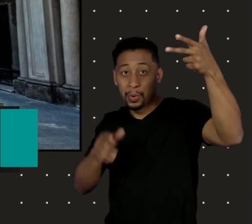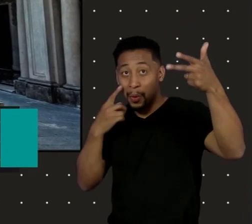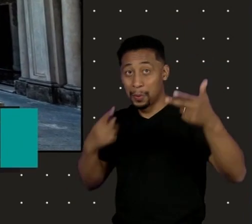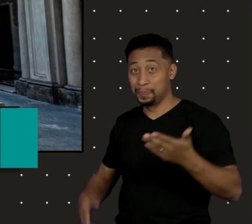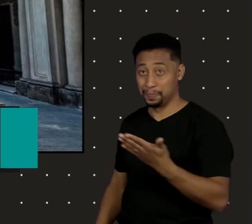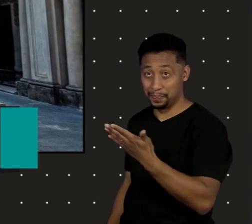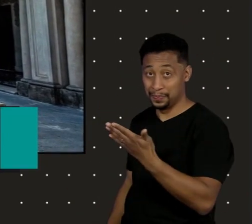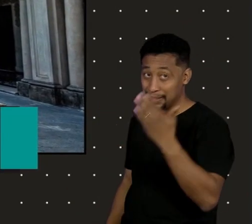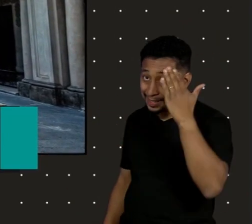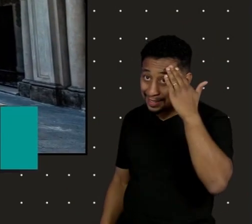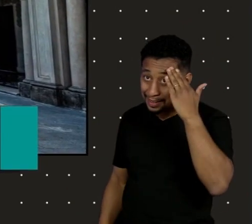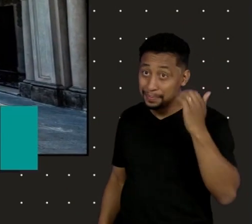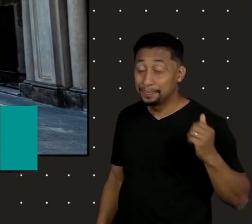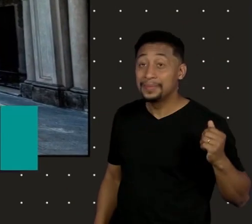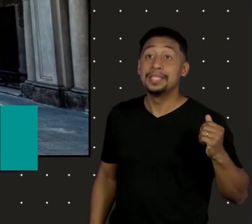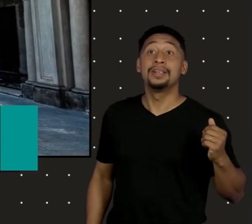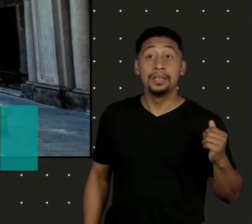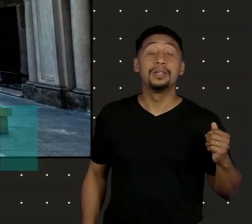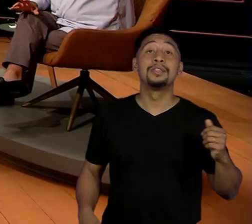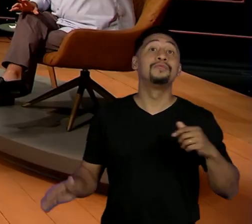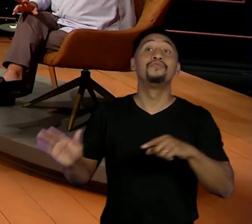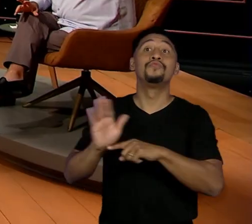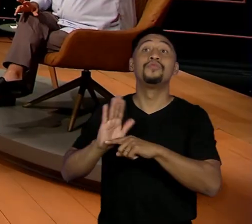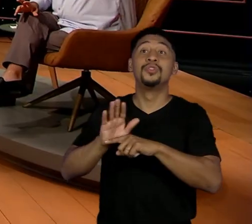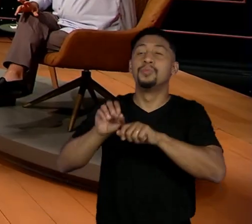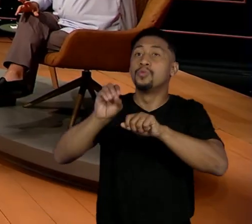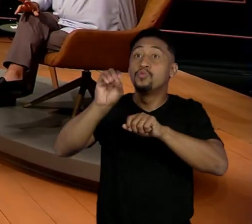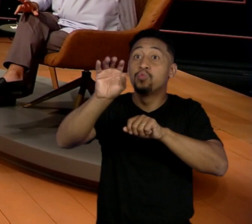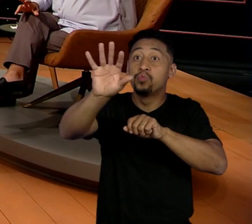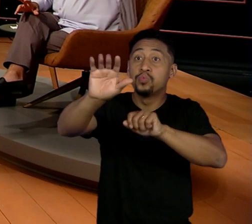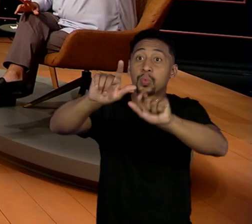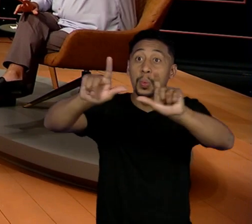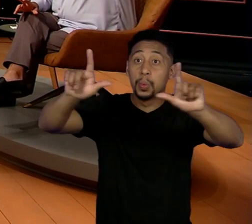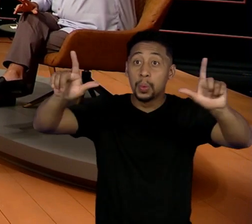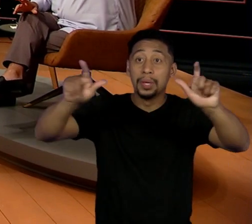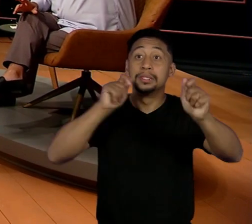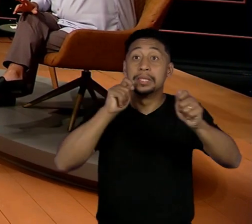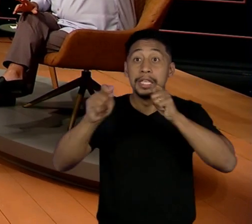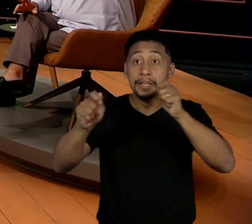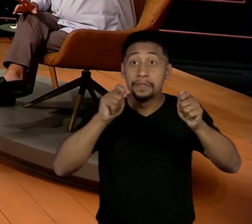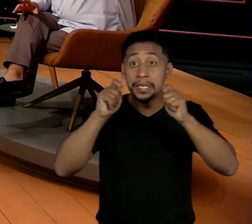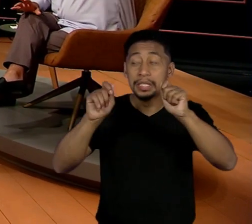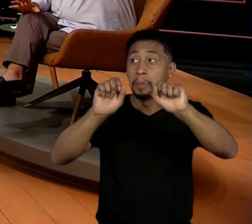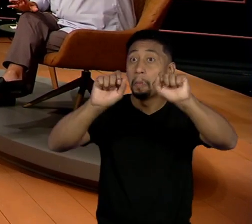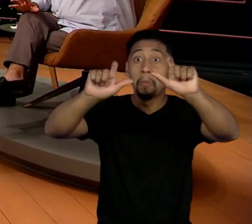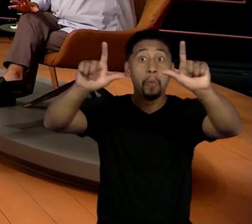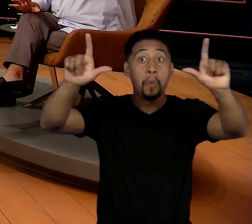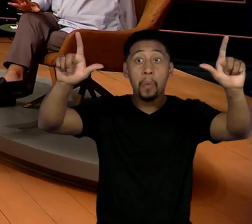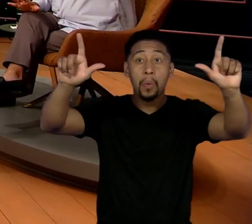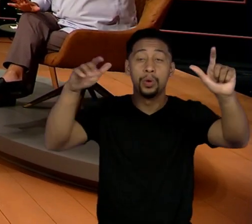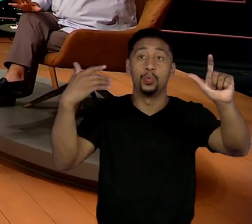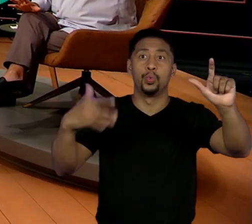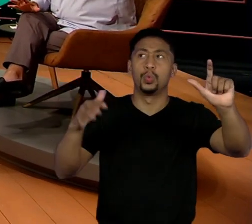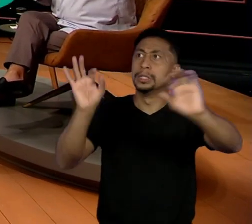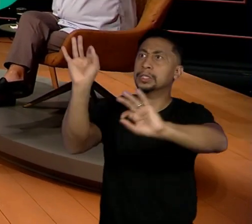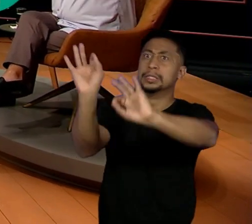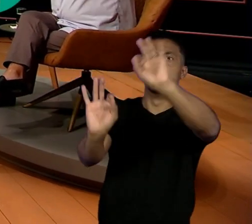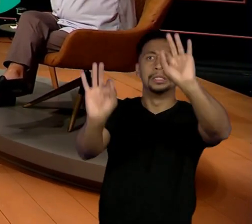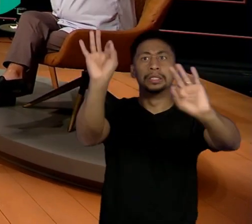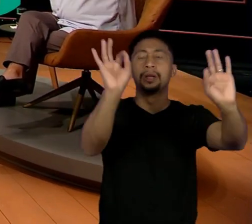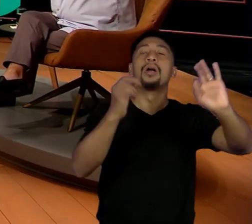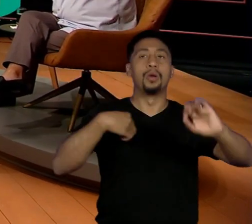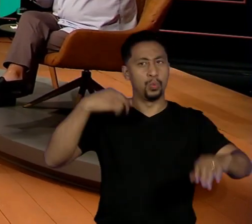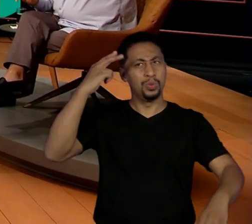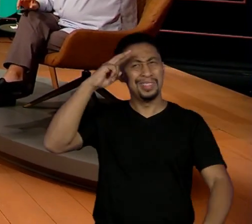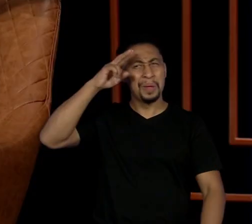Lage? Estava projetando filmes dele, entrevistas no telão, num telão que arrumaram, que eu me